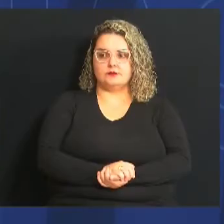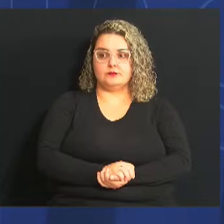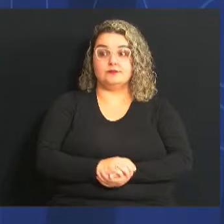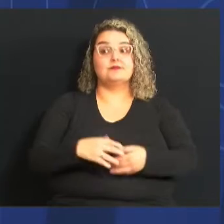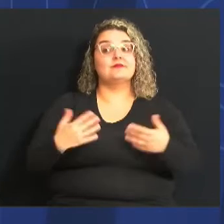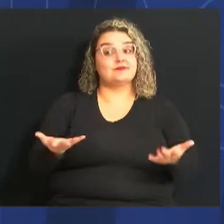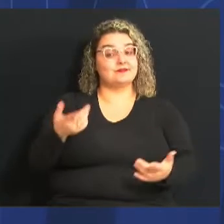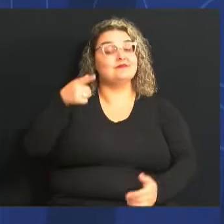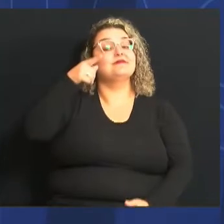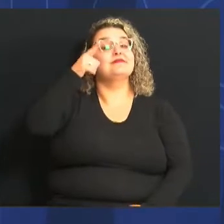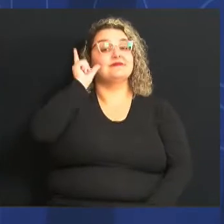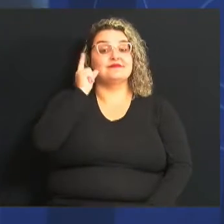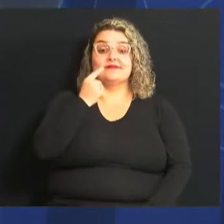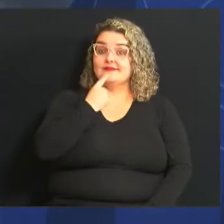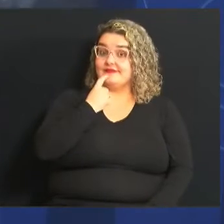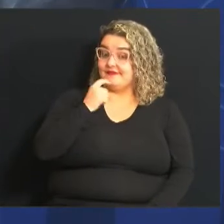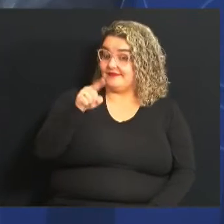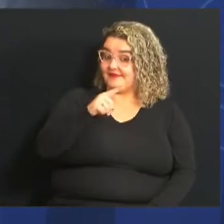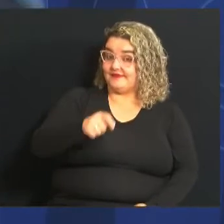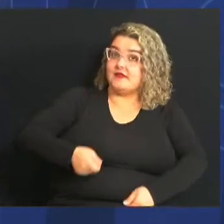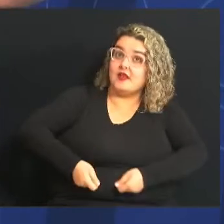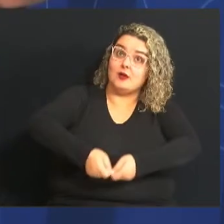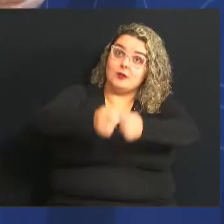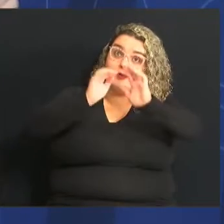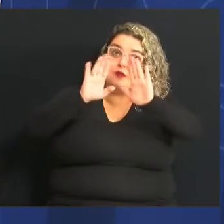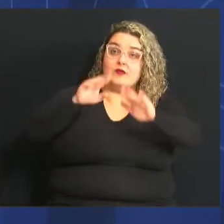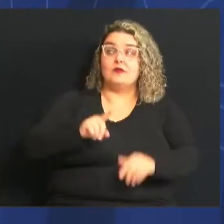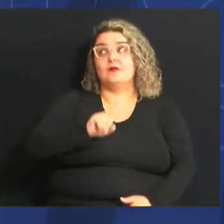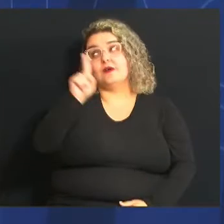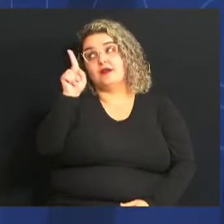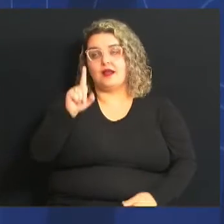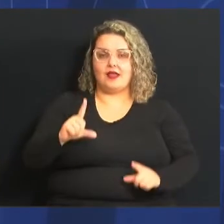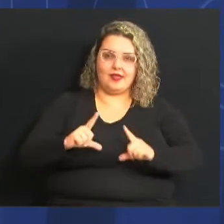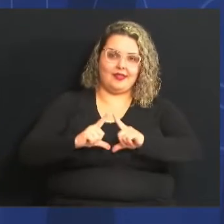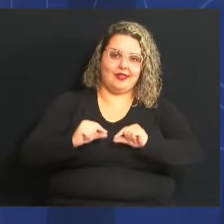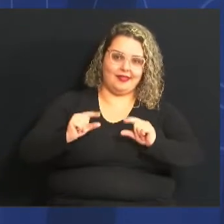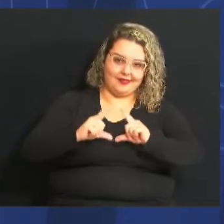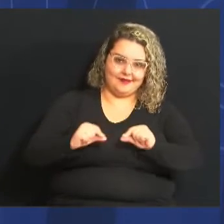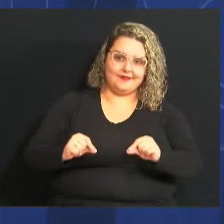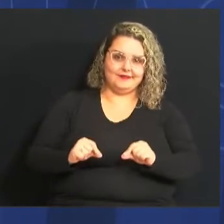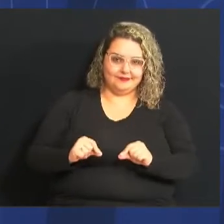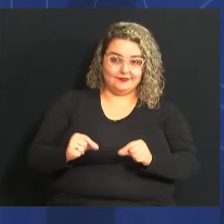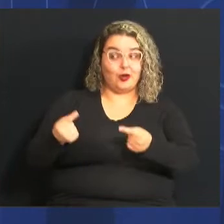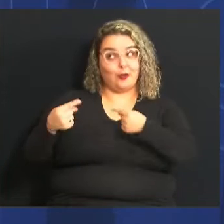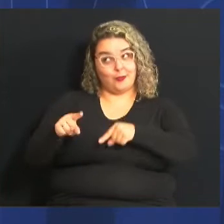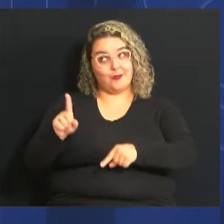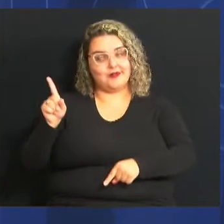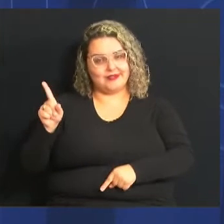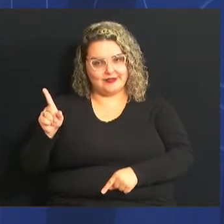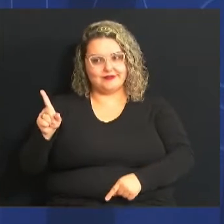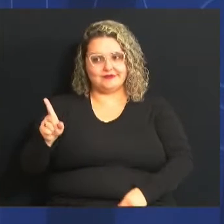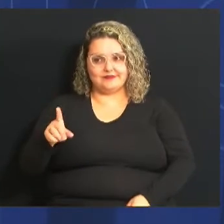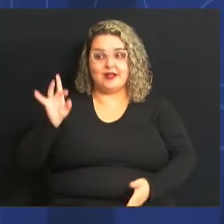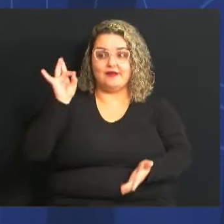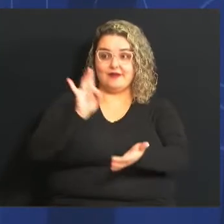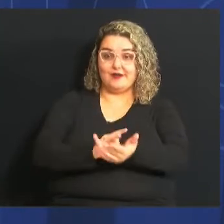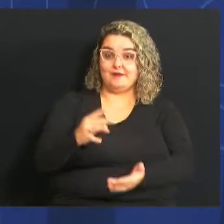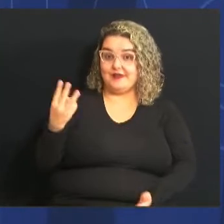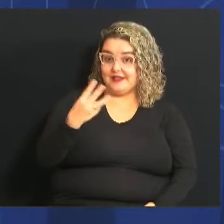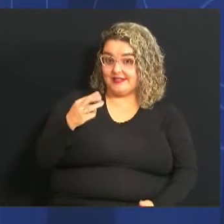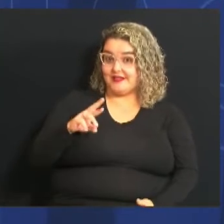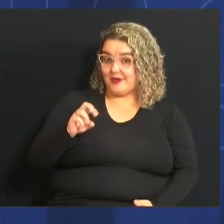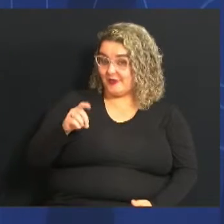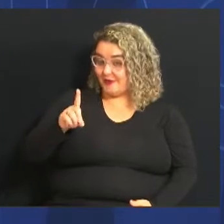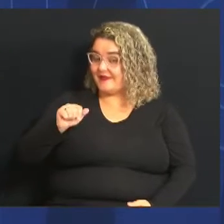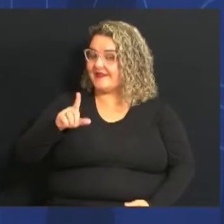Ontem, no feriado, o Vôlei Renata foi até Brasília enfrentar os donos da casa em partida válida pela 3ª rodada da